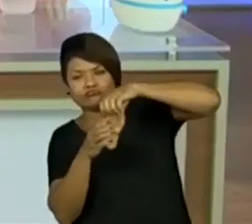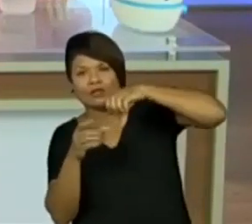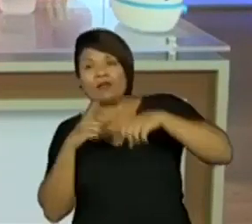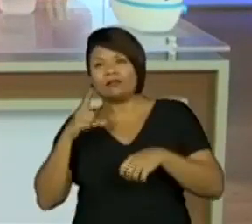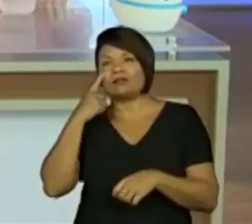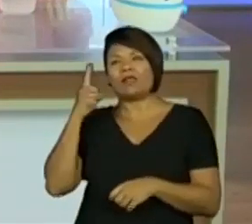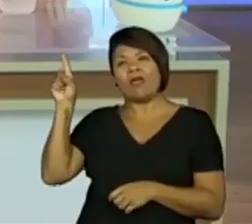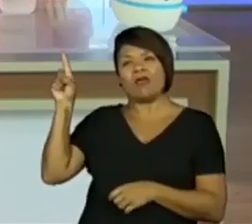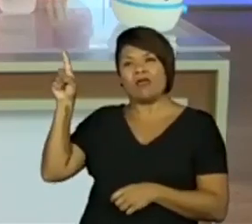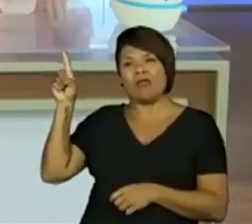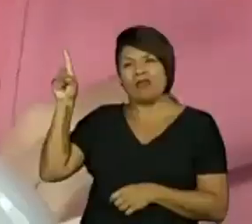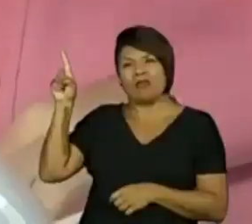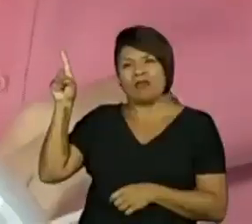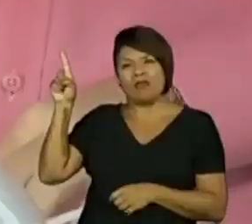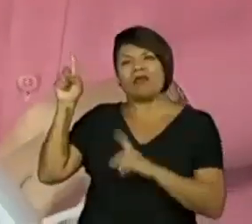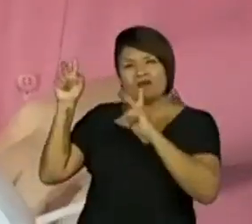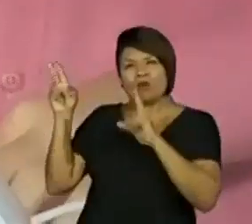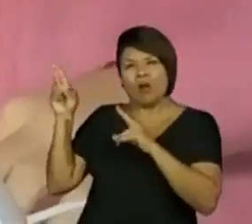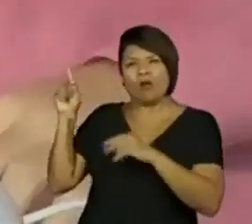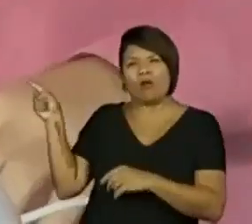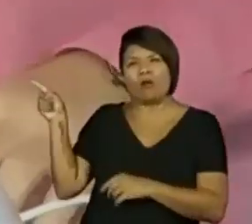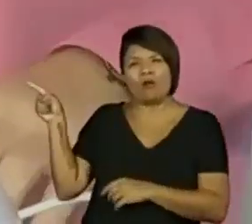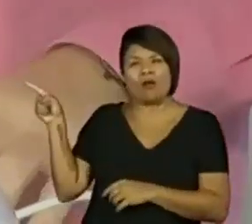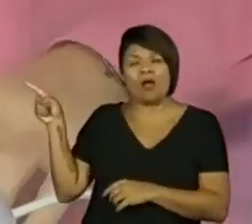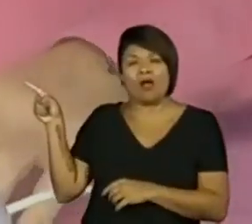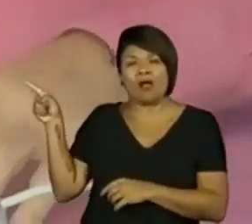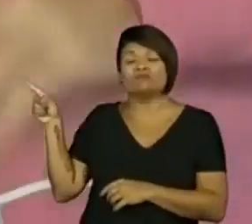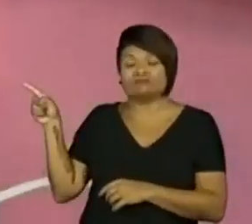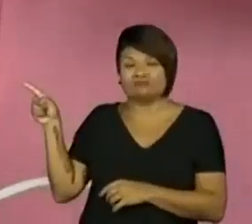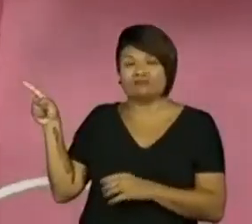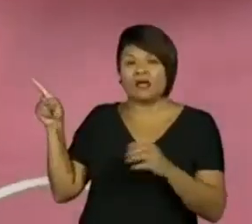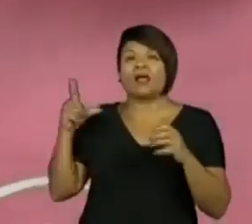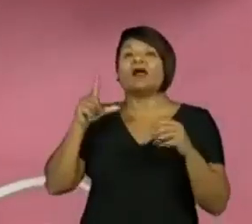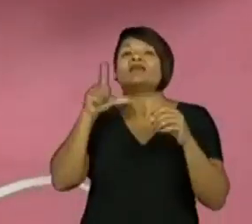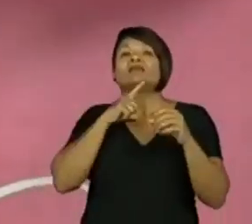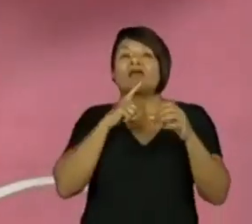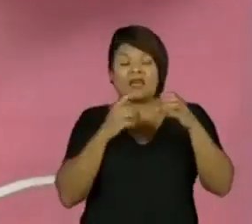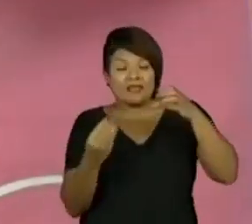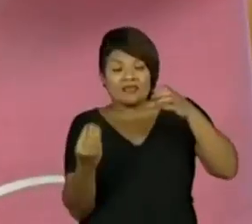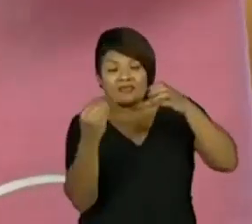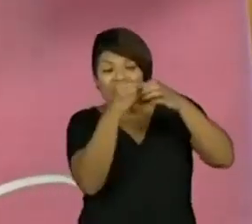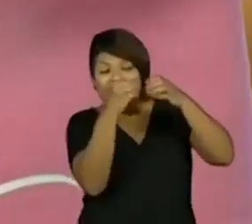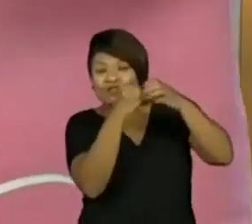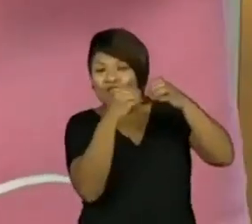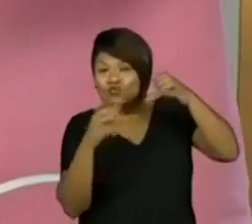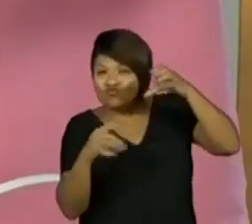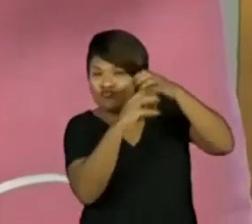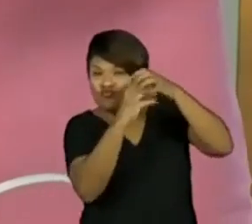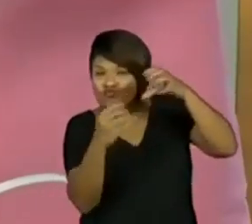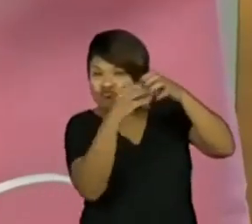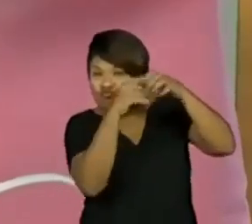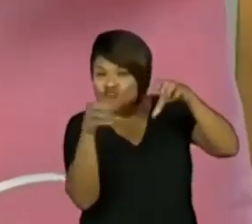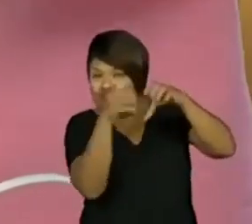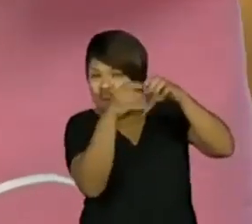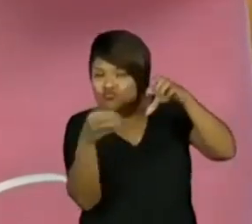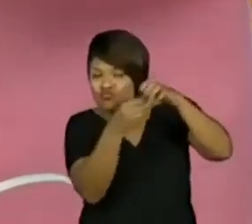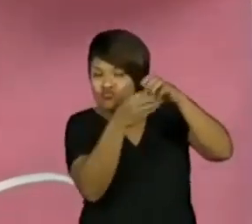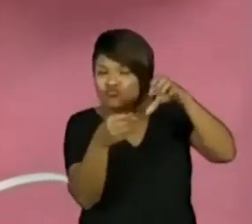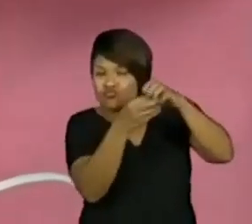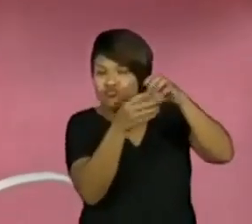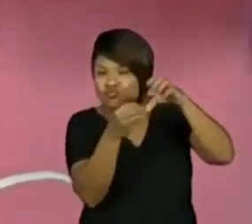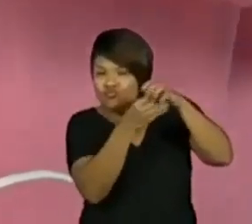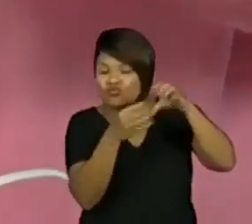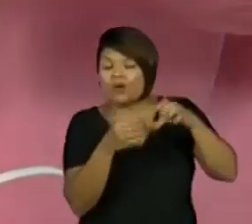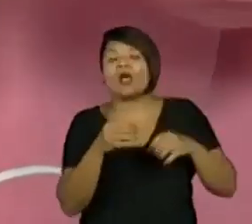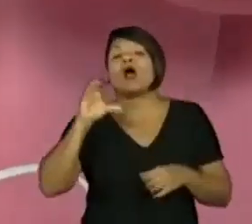sobre essa névoa úmida, podemos observar que essa névoa, que é feita de água,